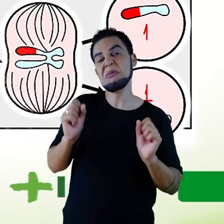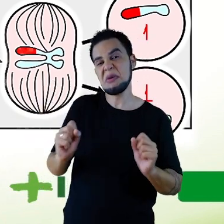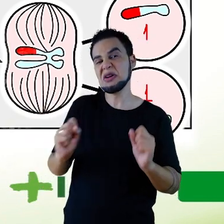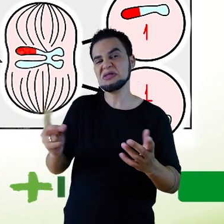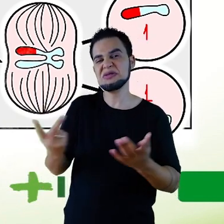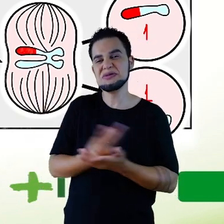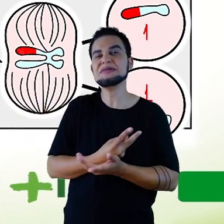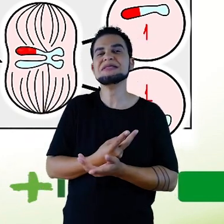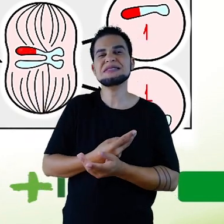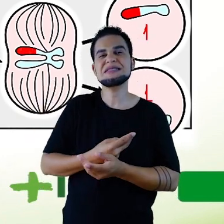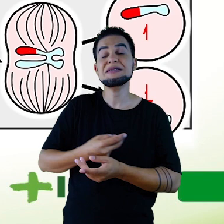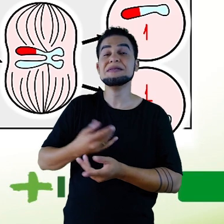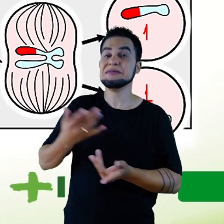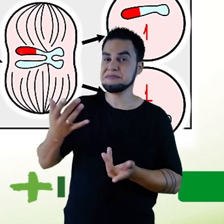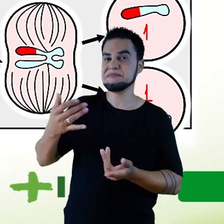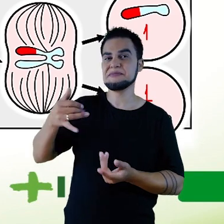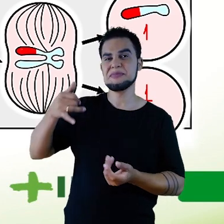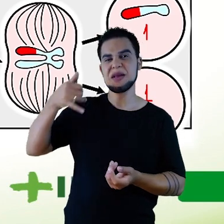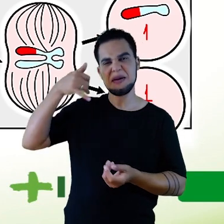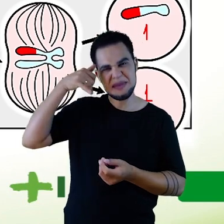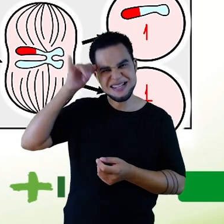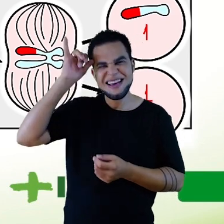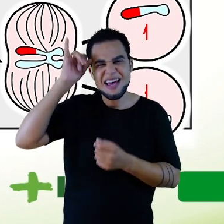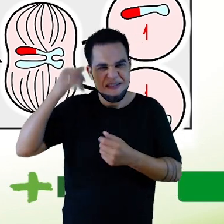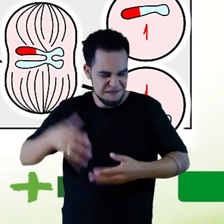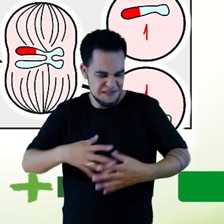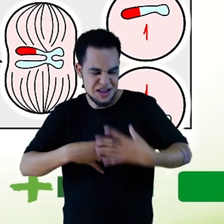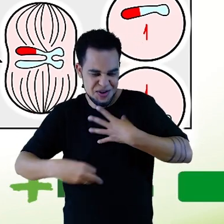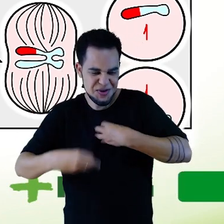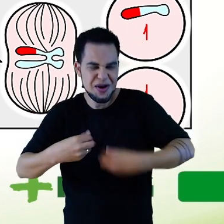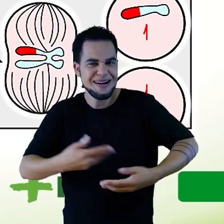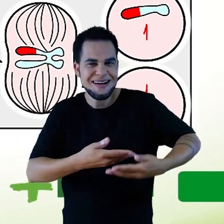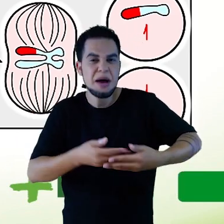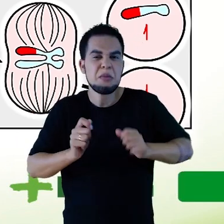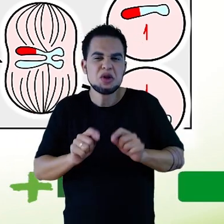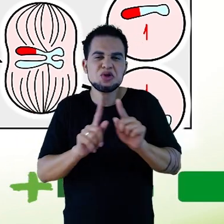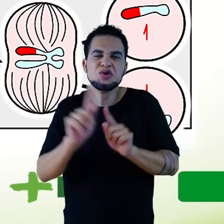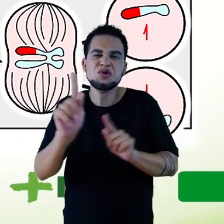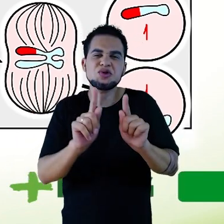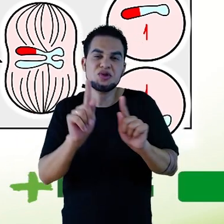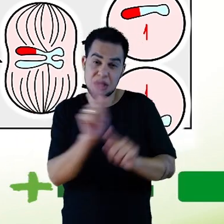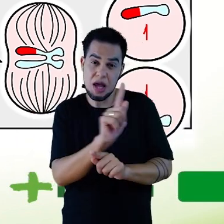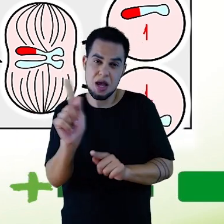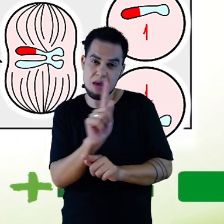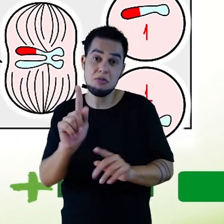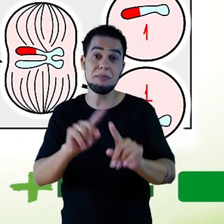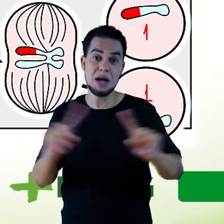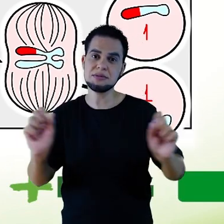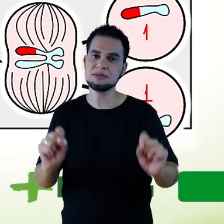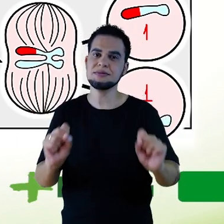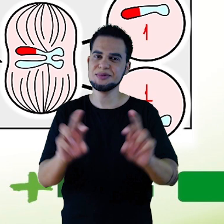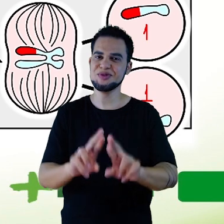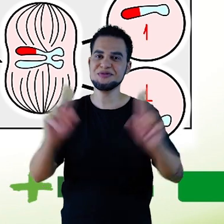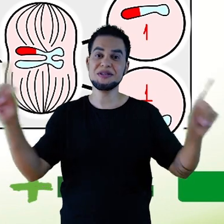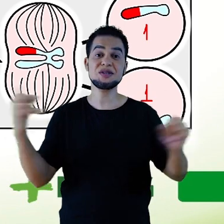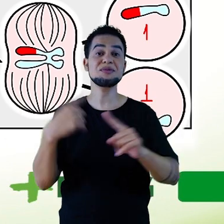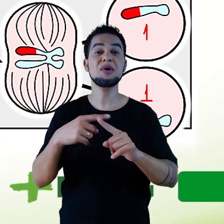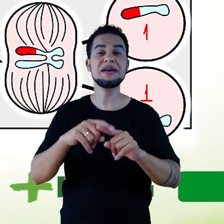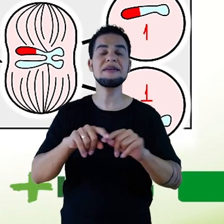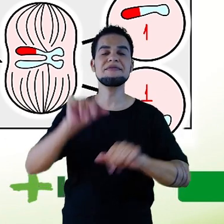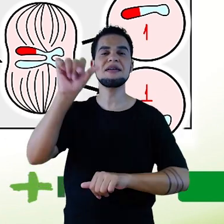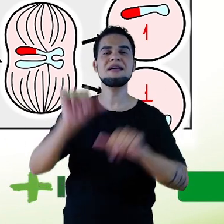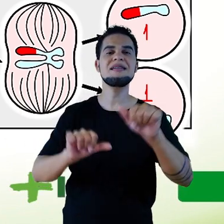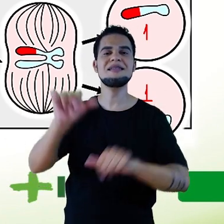sejam, que nascem juntos, lá, gêmeos, eles podem ser diferentes entre si, porque tem